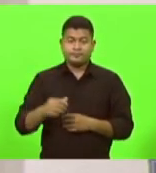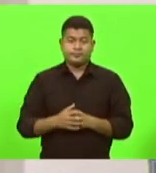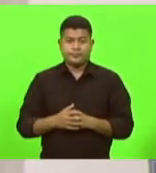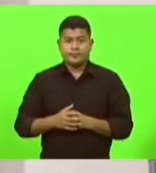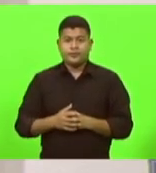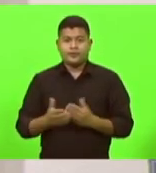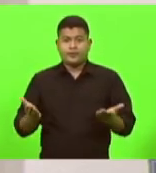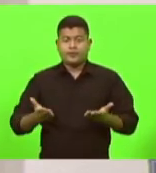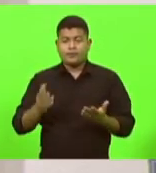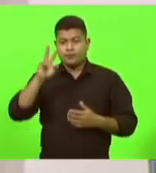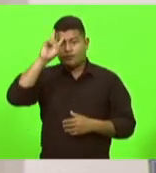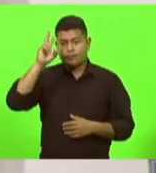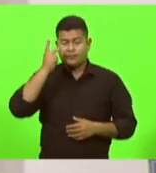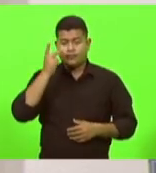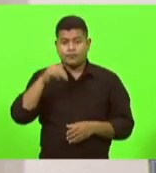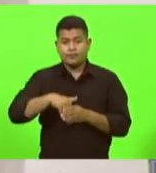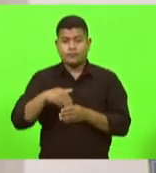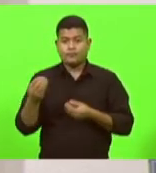Milton Obos?